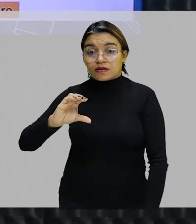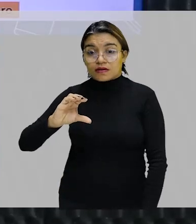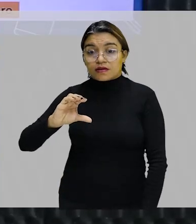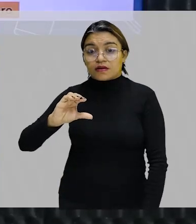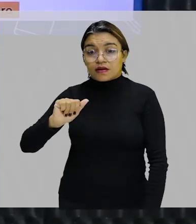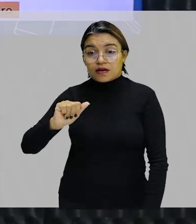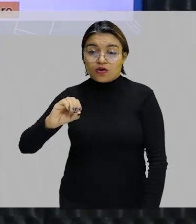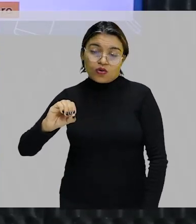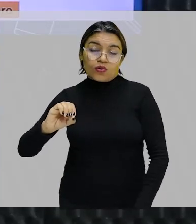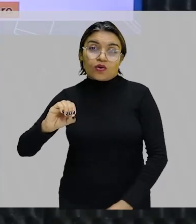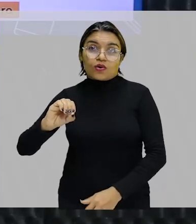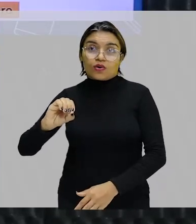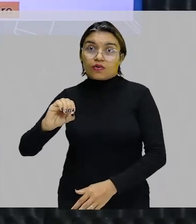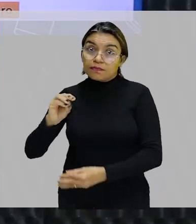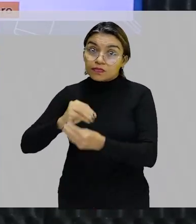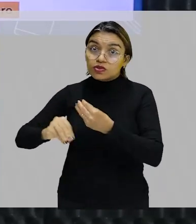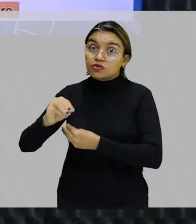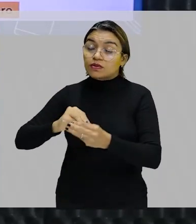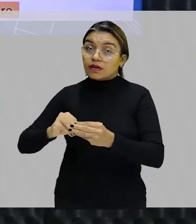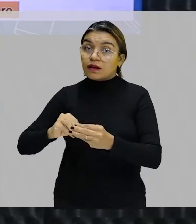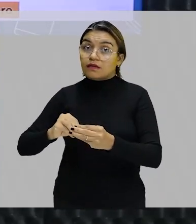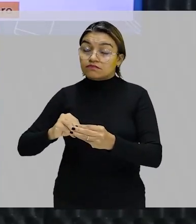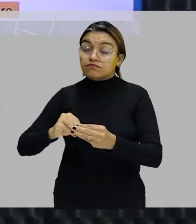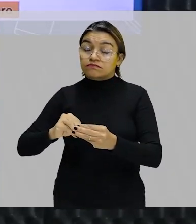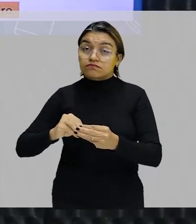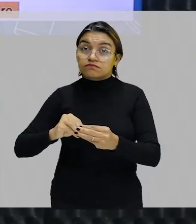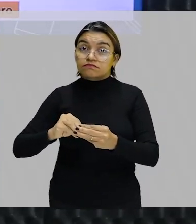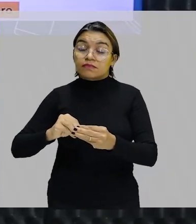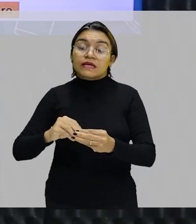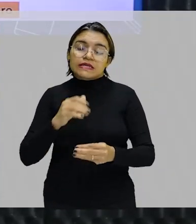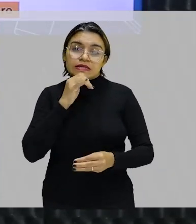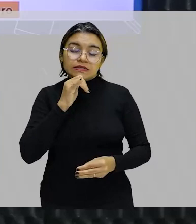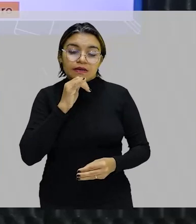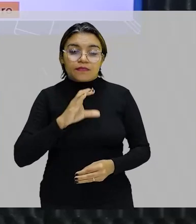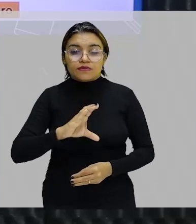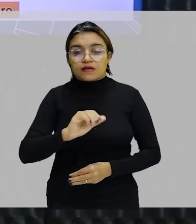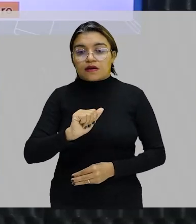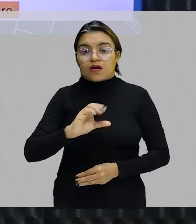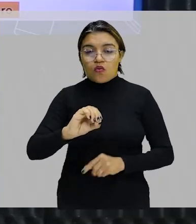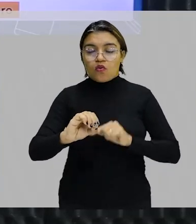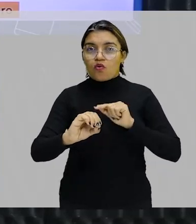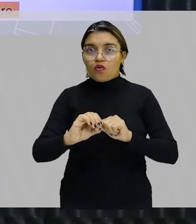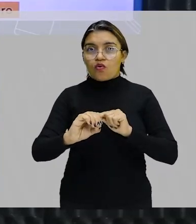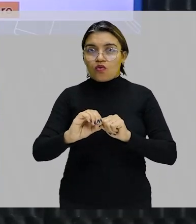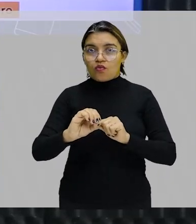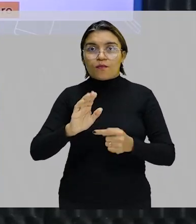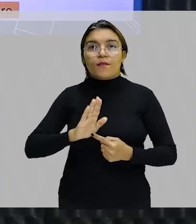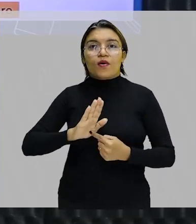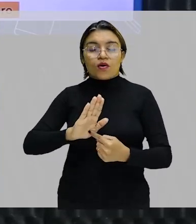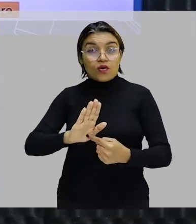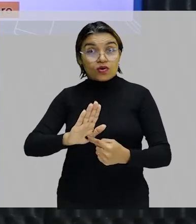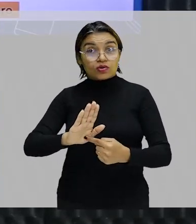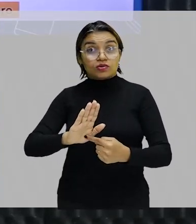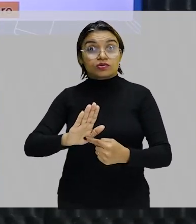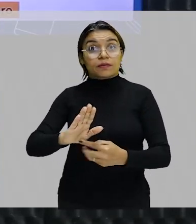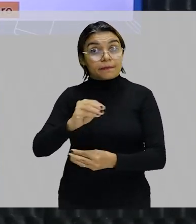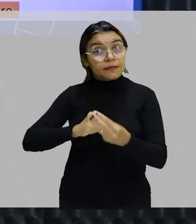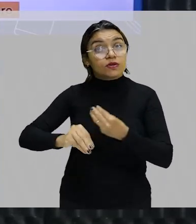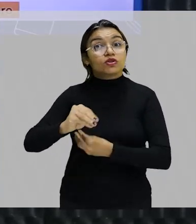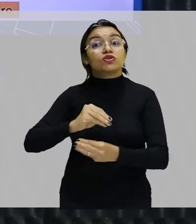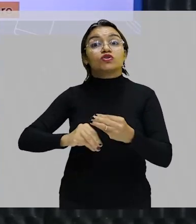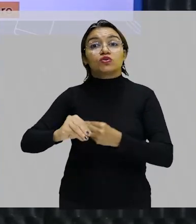uma lógica. Por quê? Nós vamos ter um calcário que apresenta impurezas, tudo